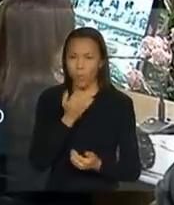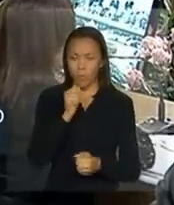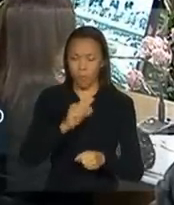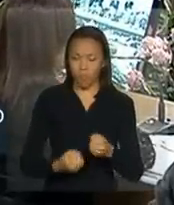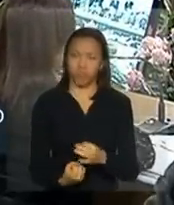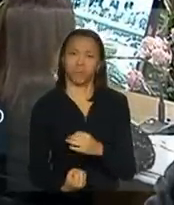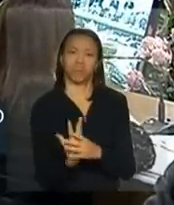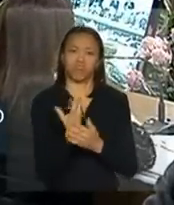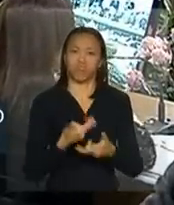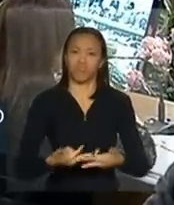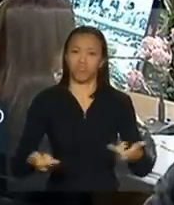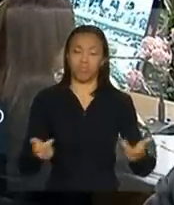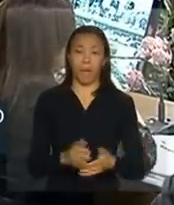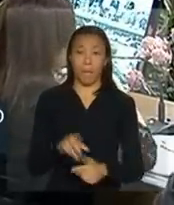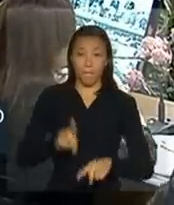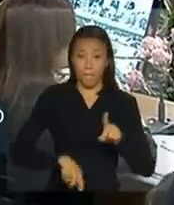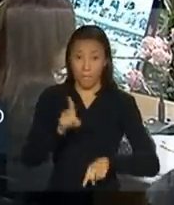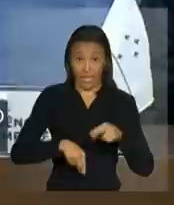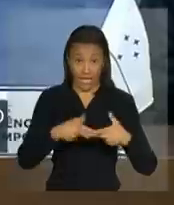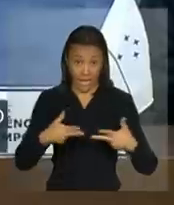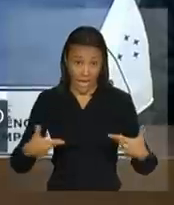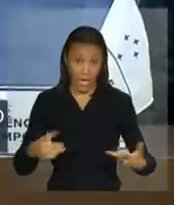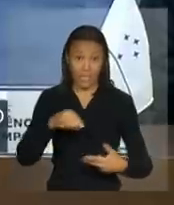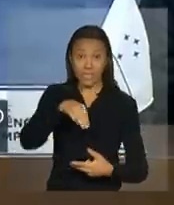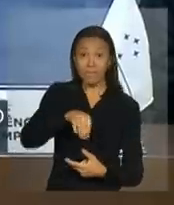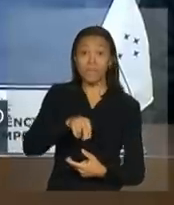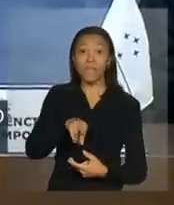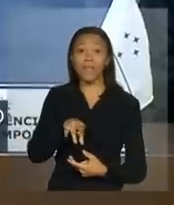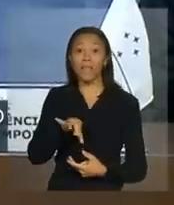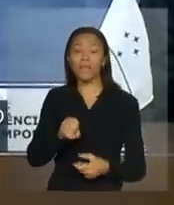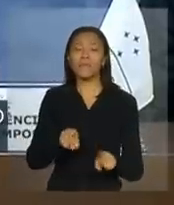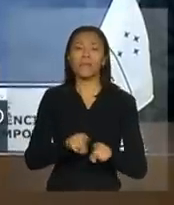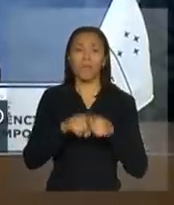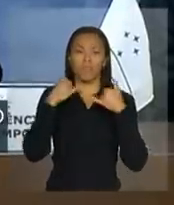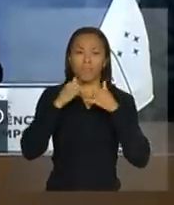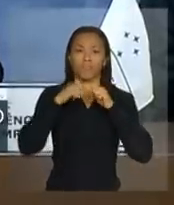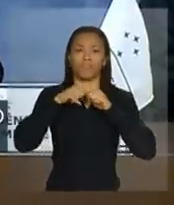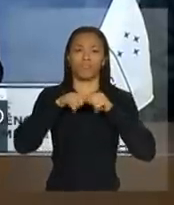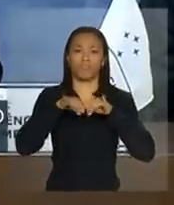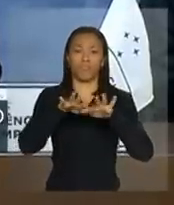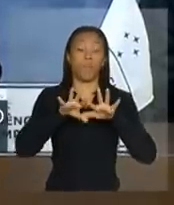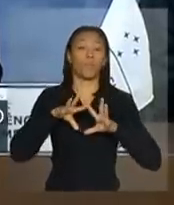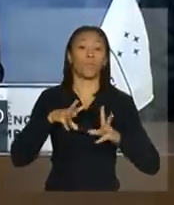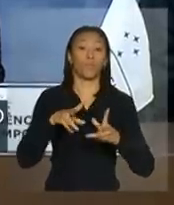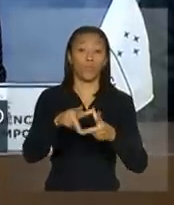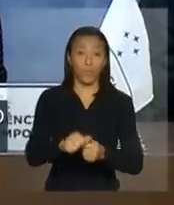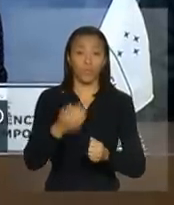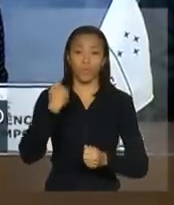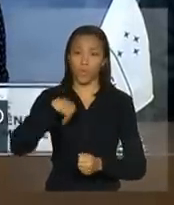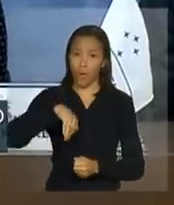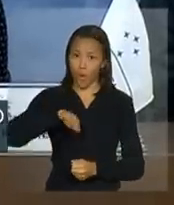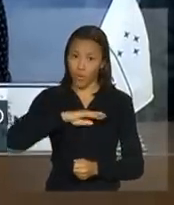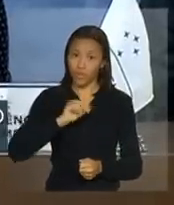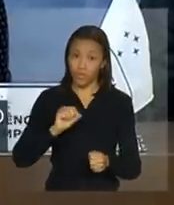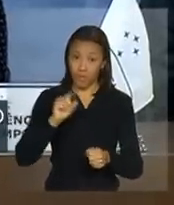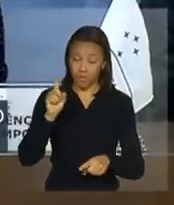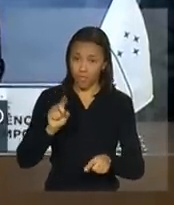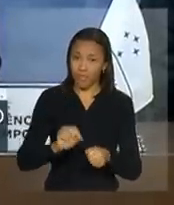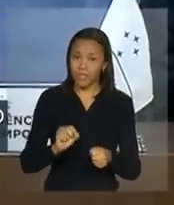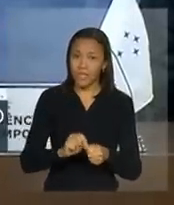matérias-primas, minérios e energias para o mundo, sermos também provedores de